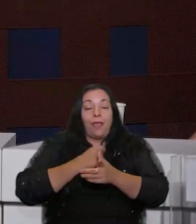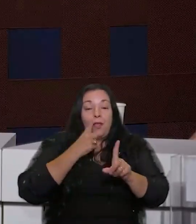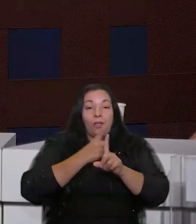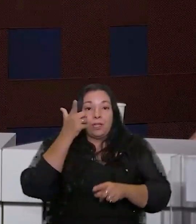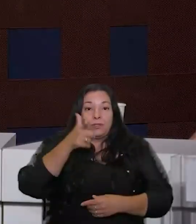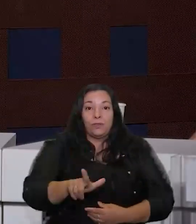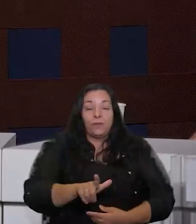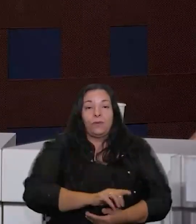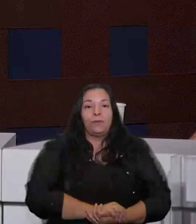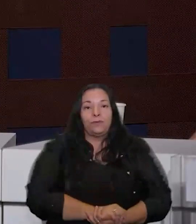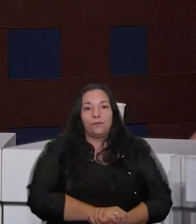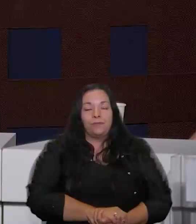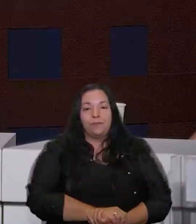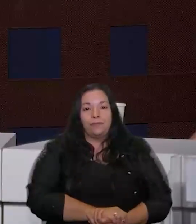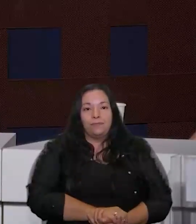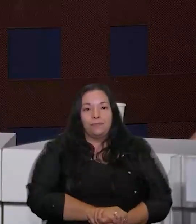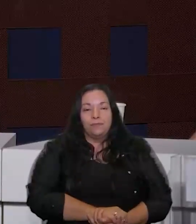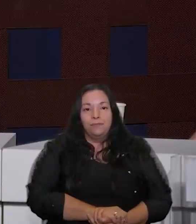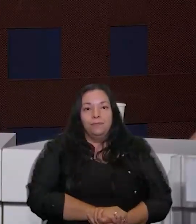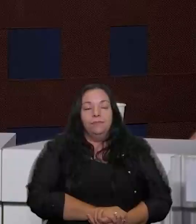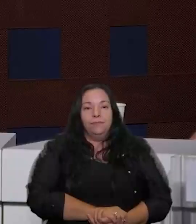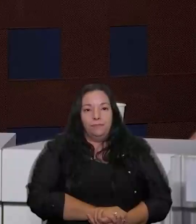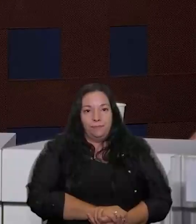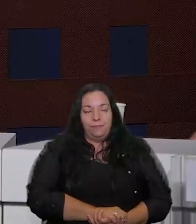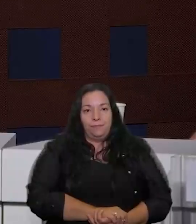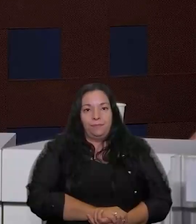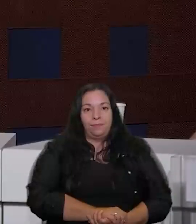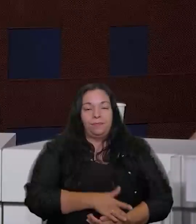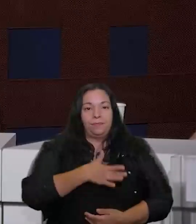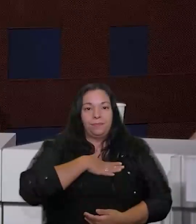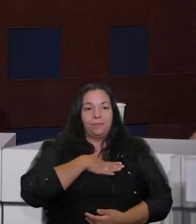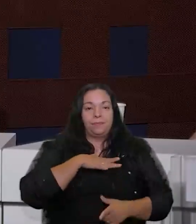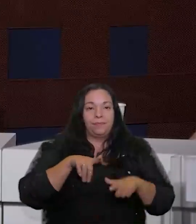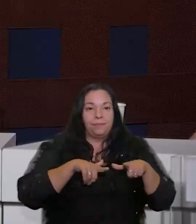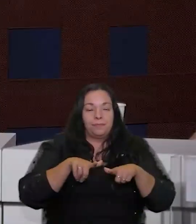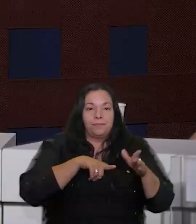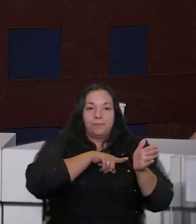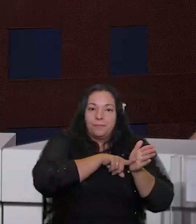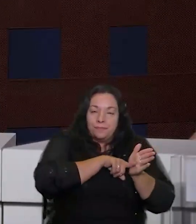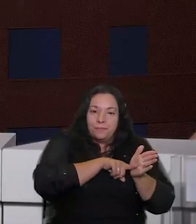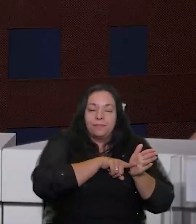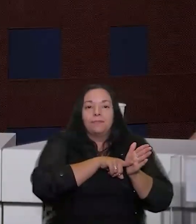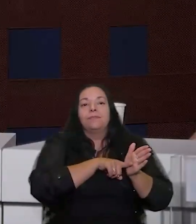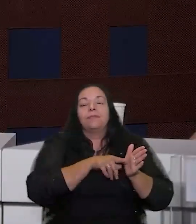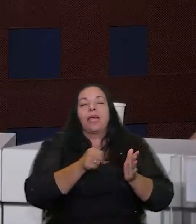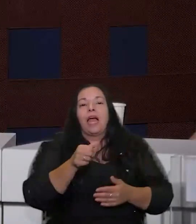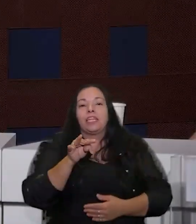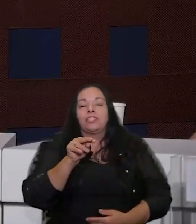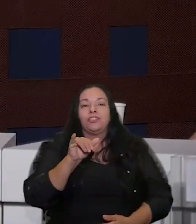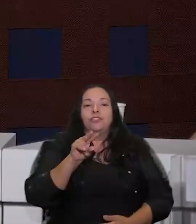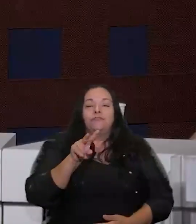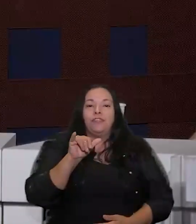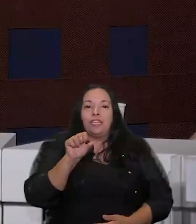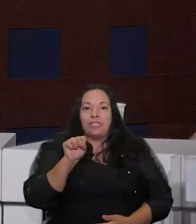eu sempre falei, tem essas coisas, né, também no meu trabalho como pesquisadora, também ativista, e